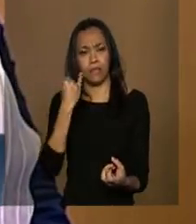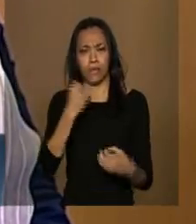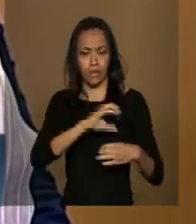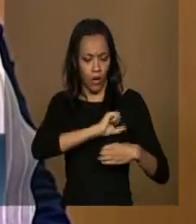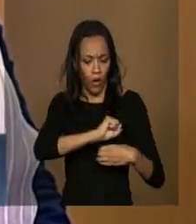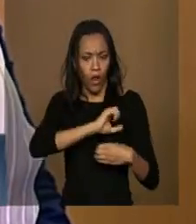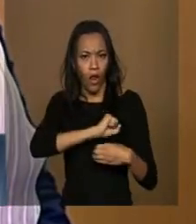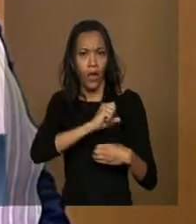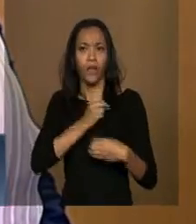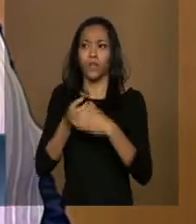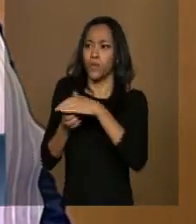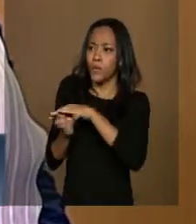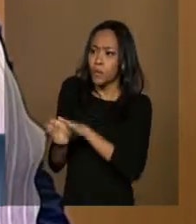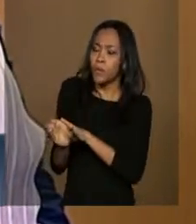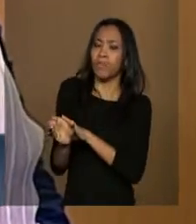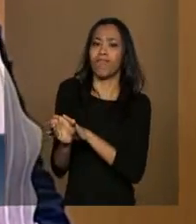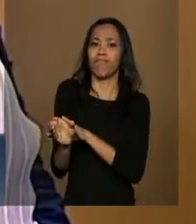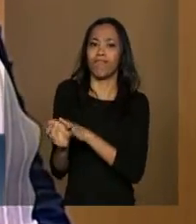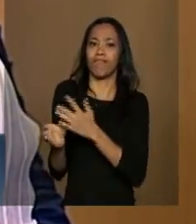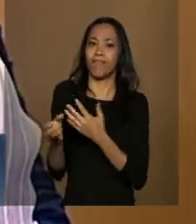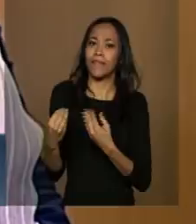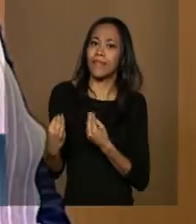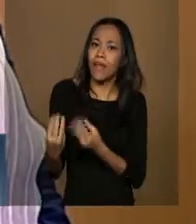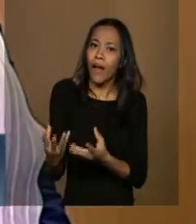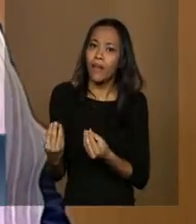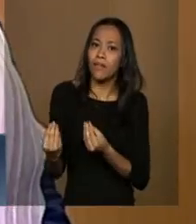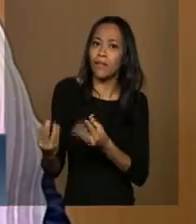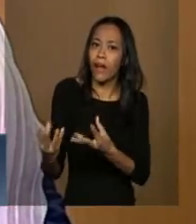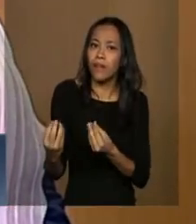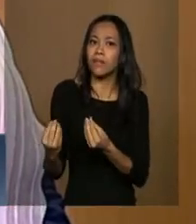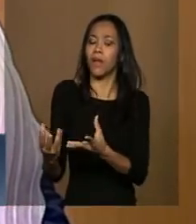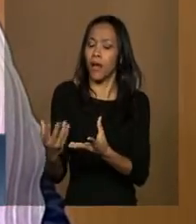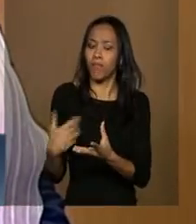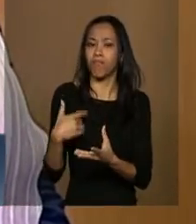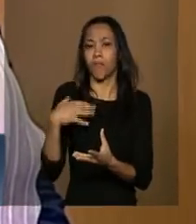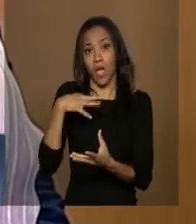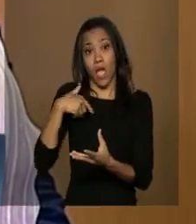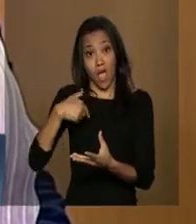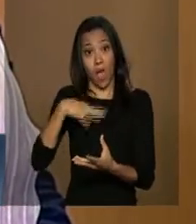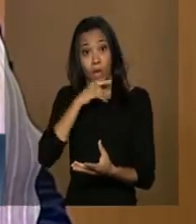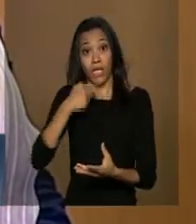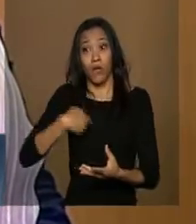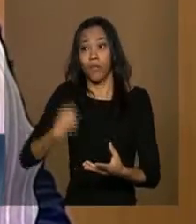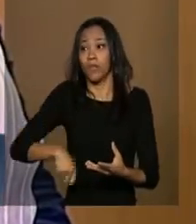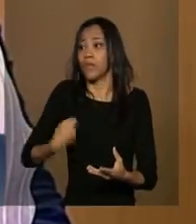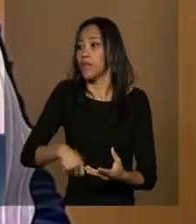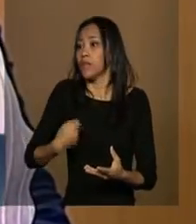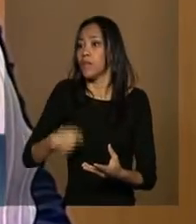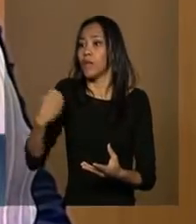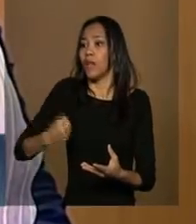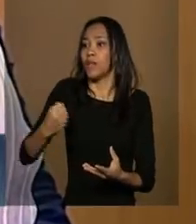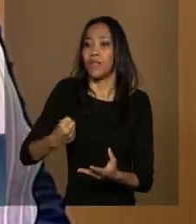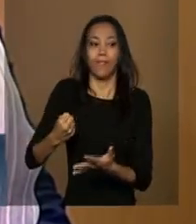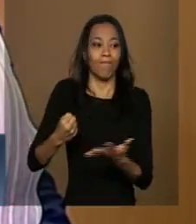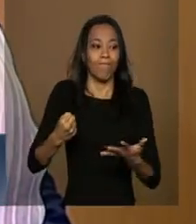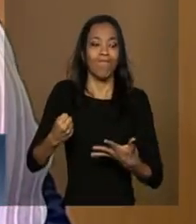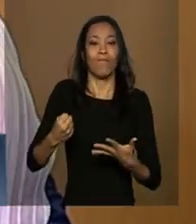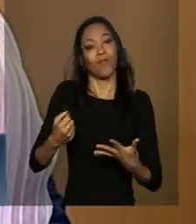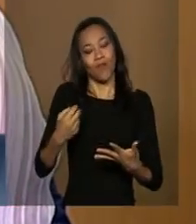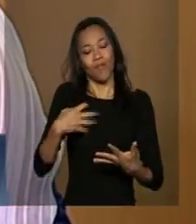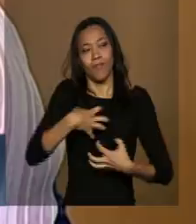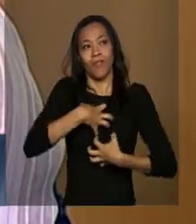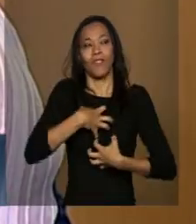de doar leite até eu precisar. Então, quando eu precisei, eu vi assim, o quanto realmente é